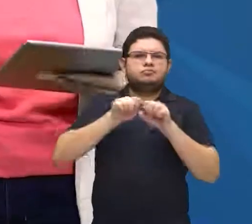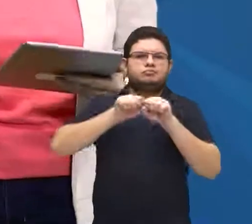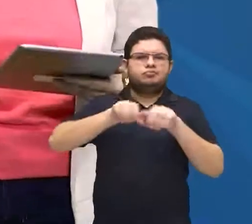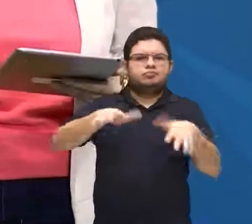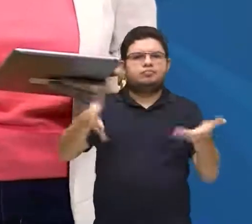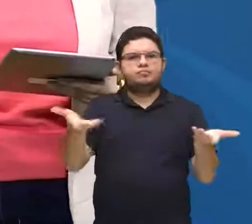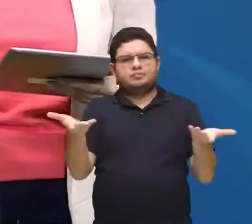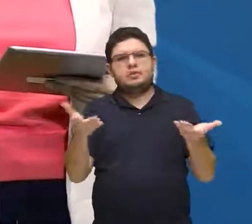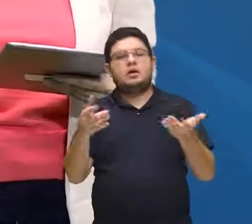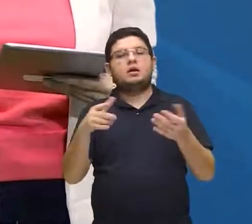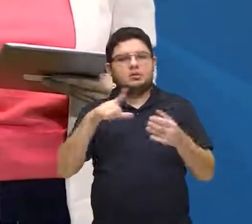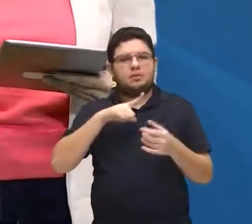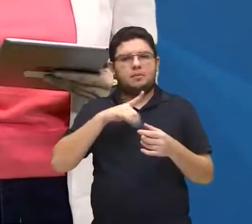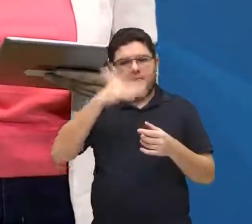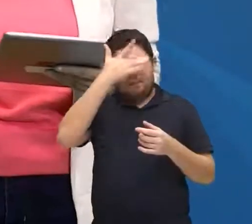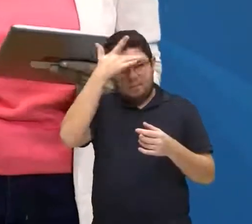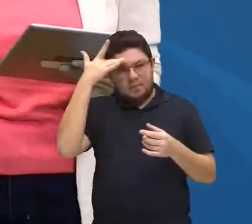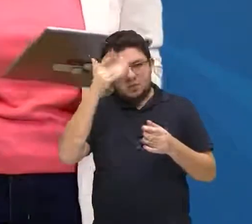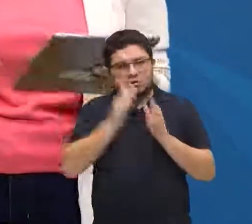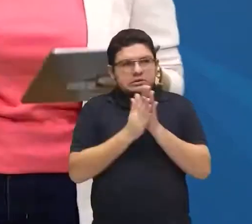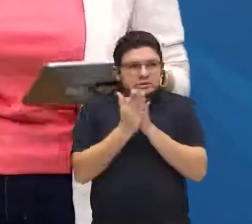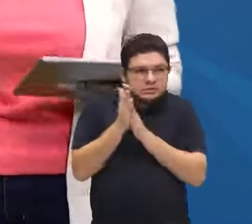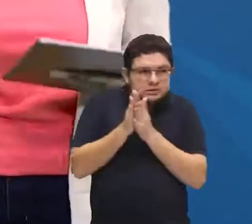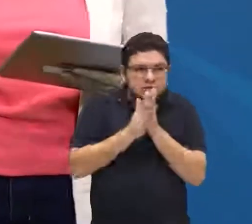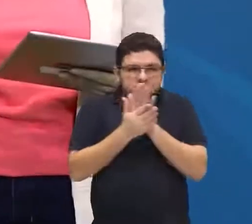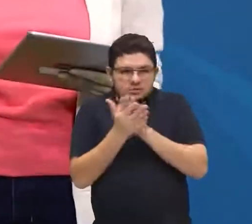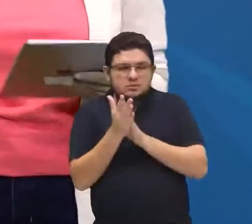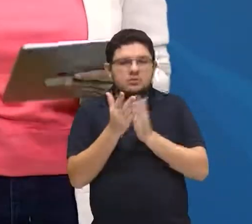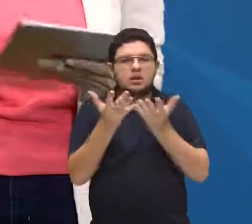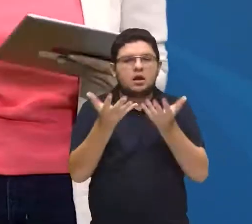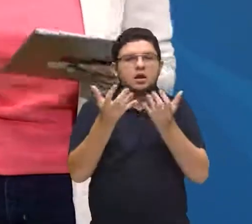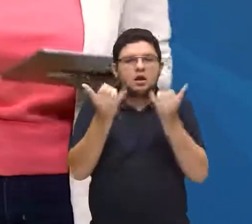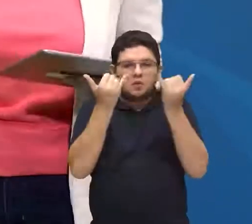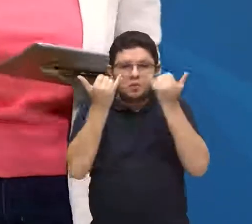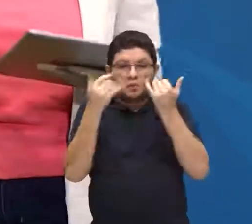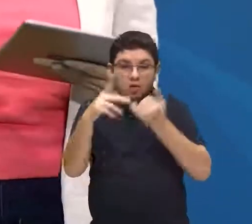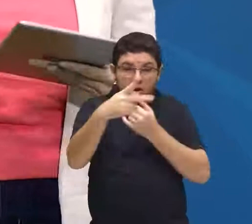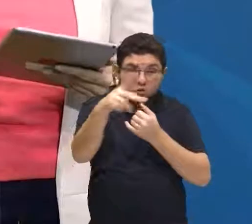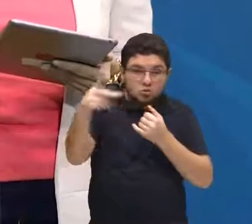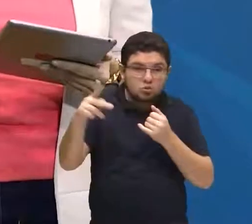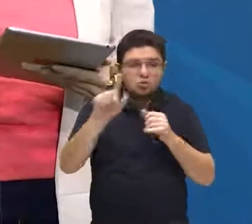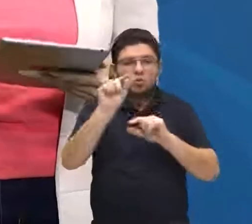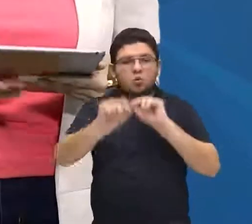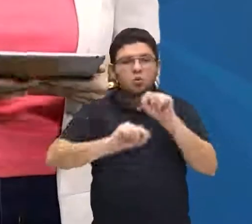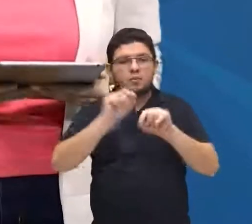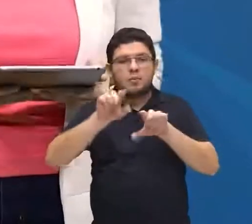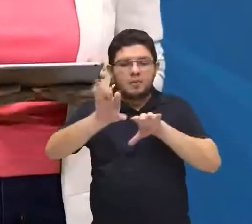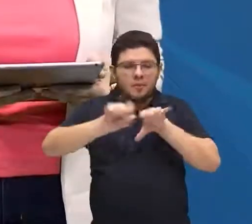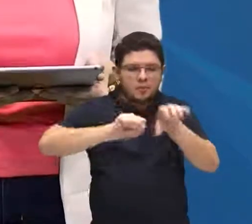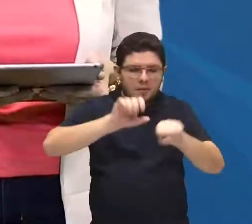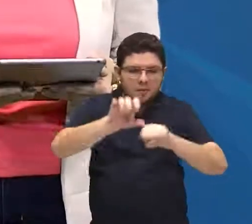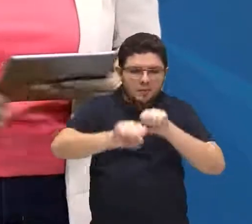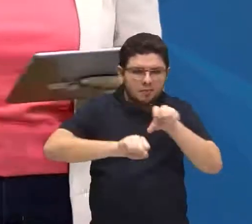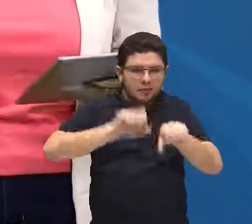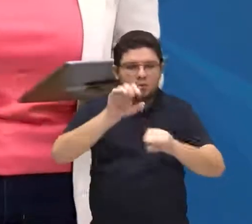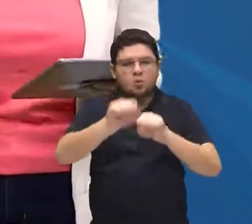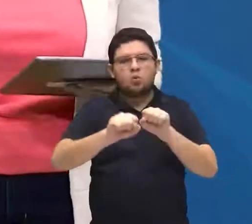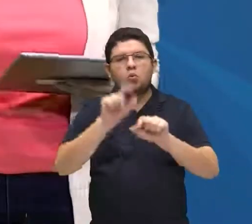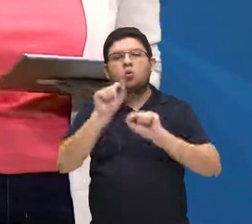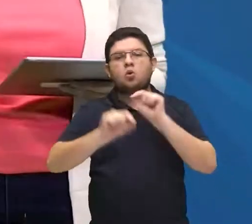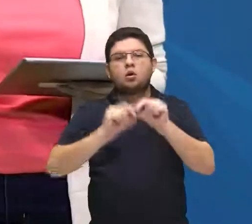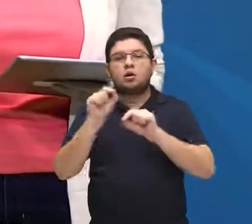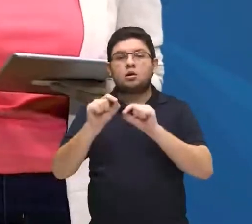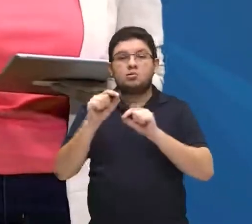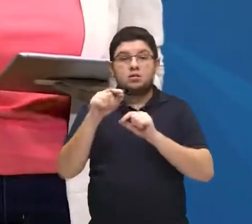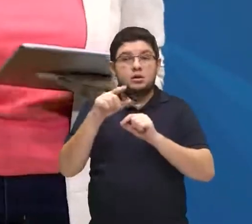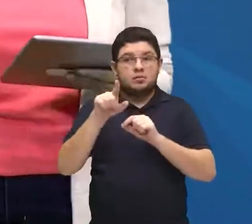mal intencionadas por trás disso, podendo ali pegar seus dados, se apossar de alguma informação diante ali, né, de um conteúdo que